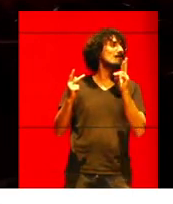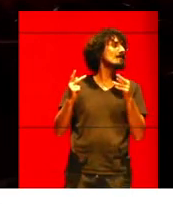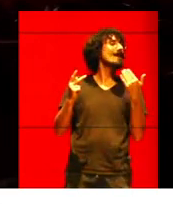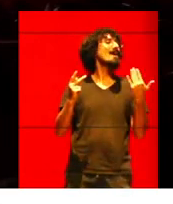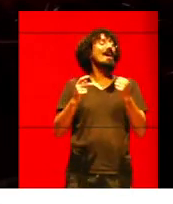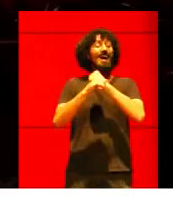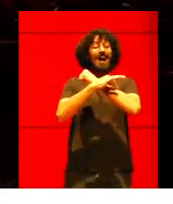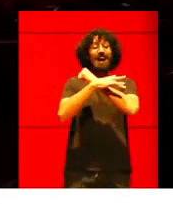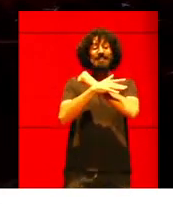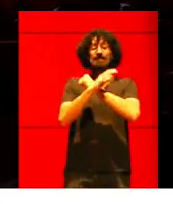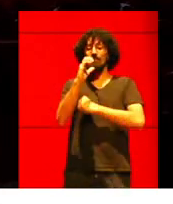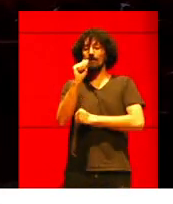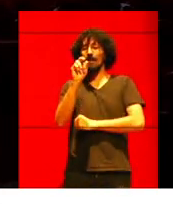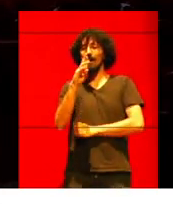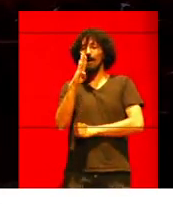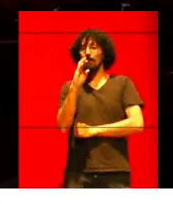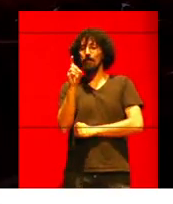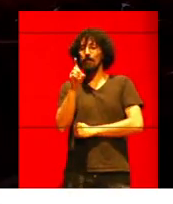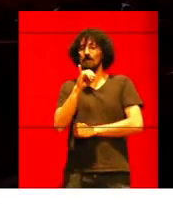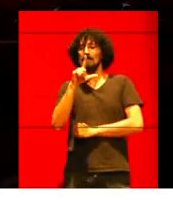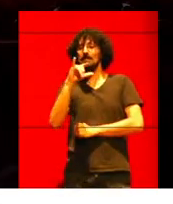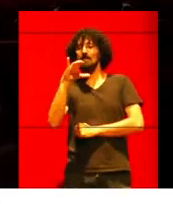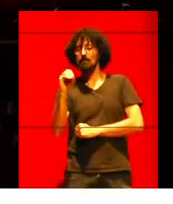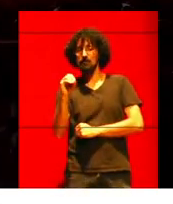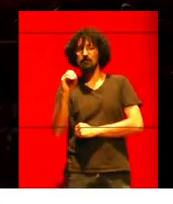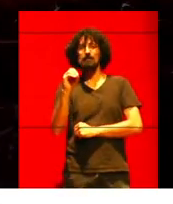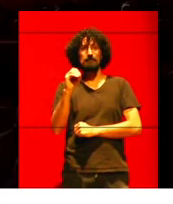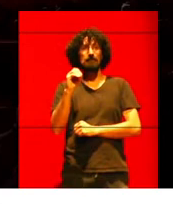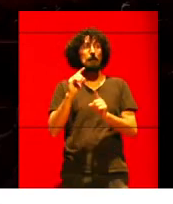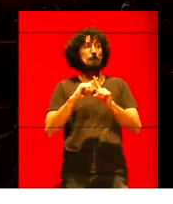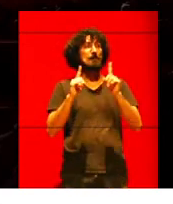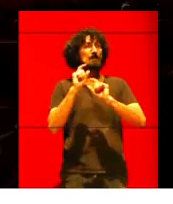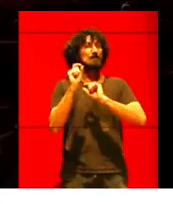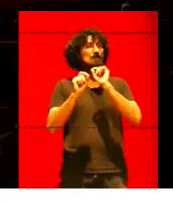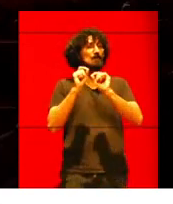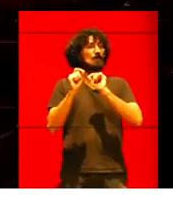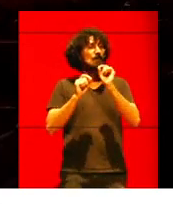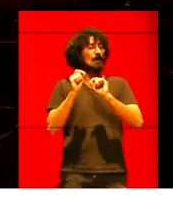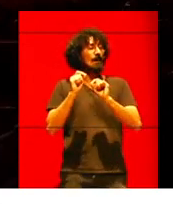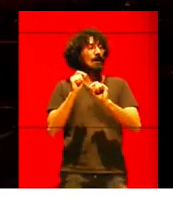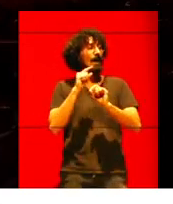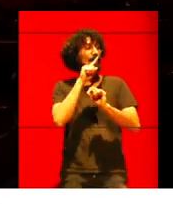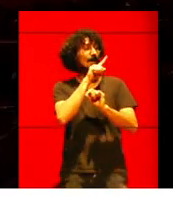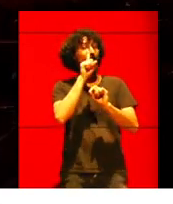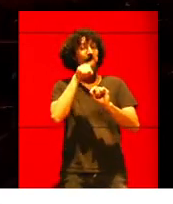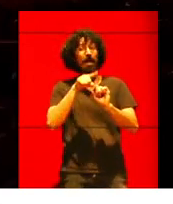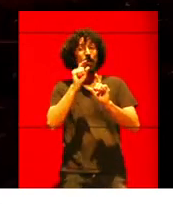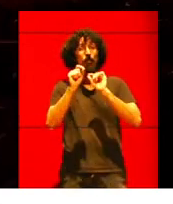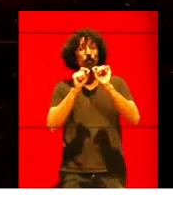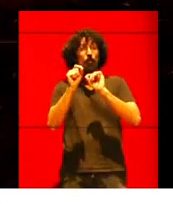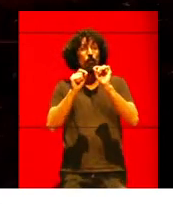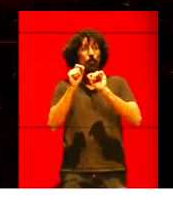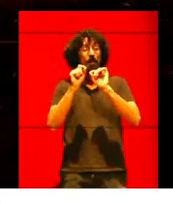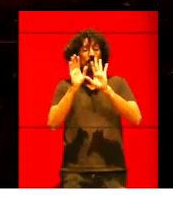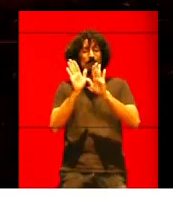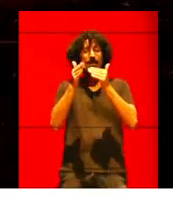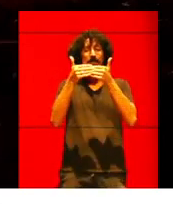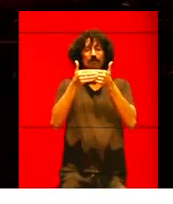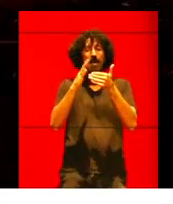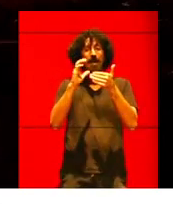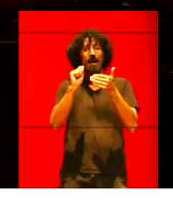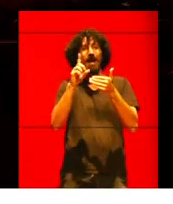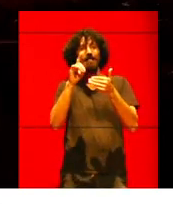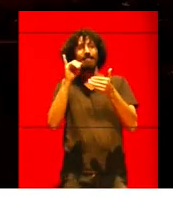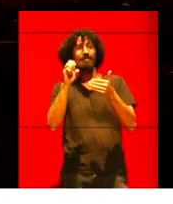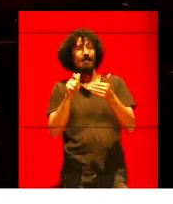Ácido carboxílico, tá? Ácido carboxílico, só que a cadeia não tá aberta. Passa aí pra mim,